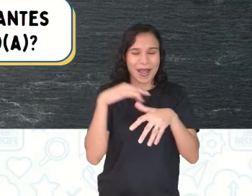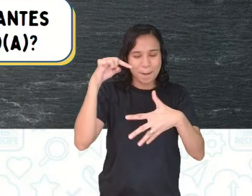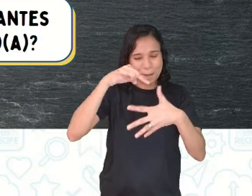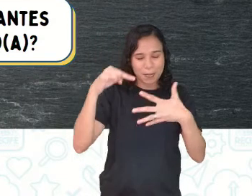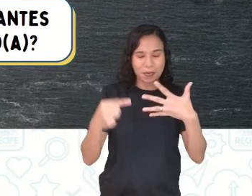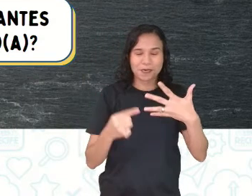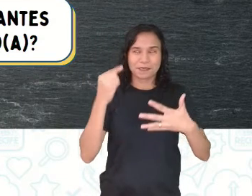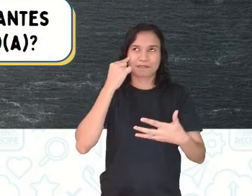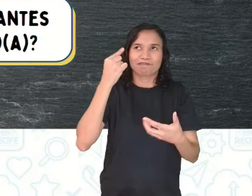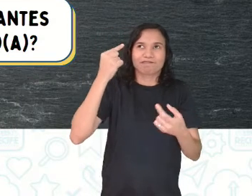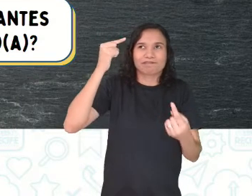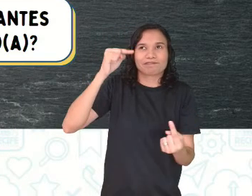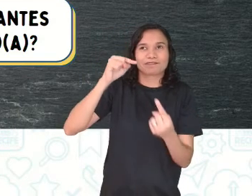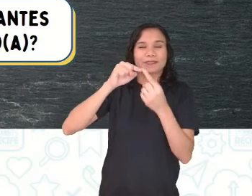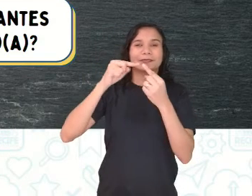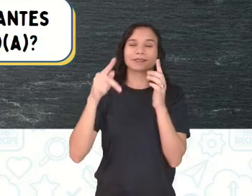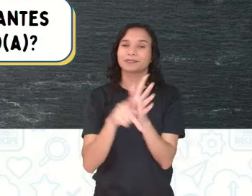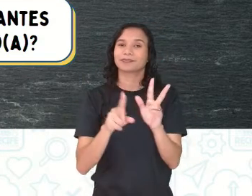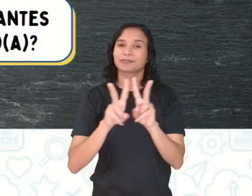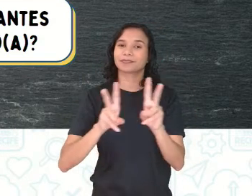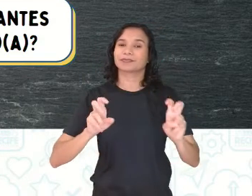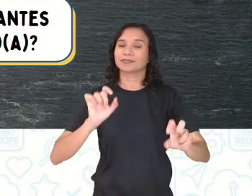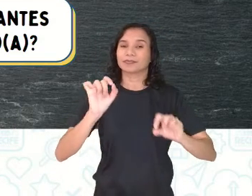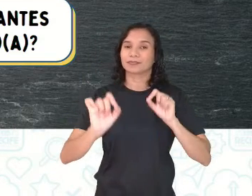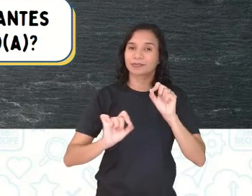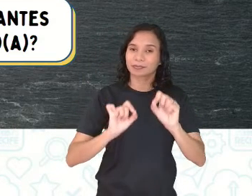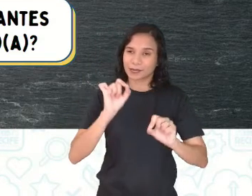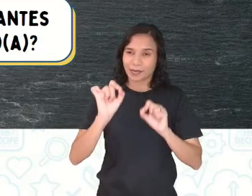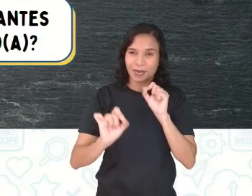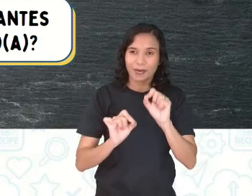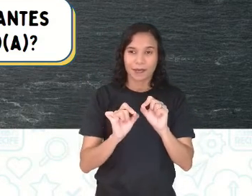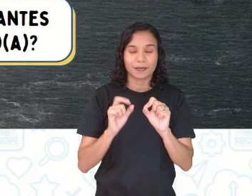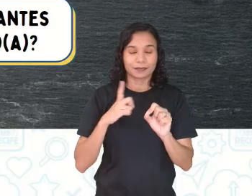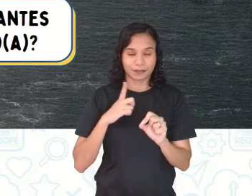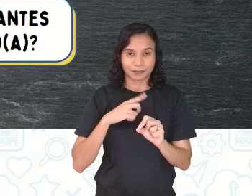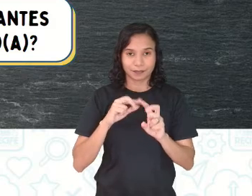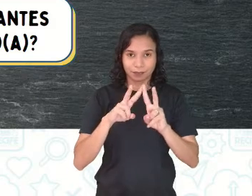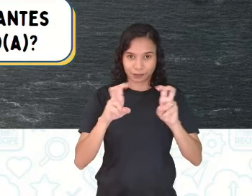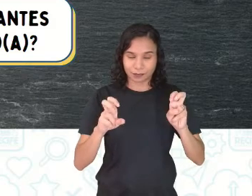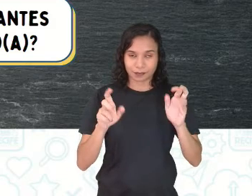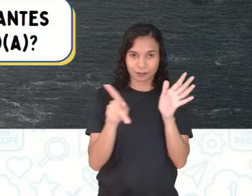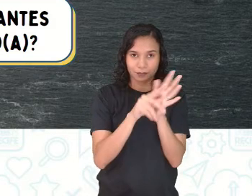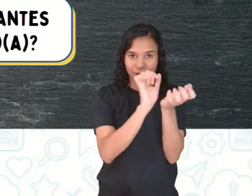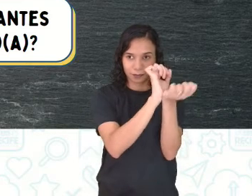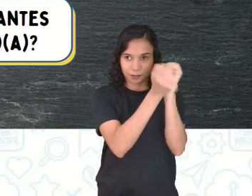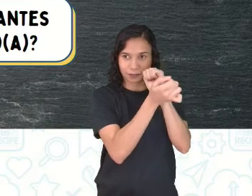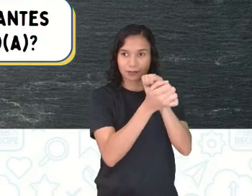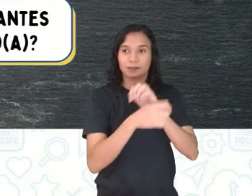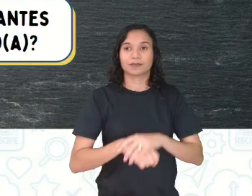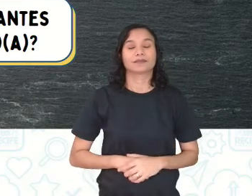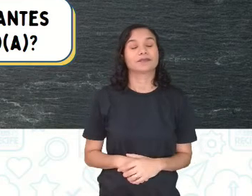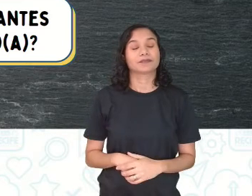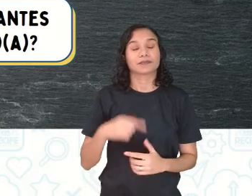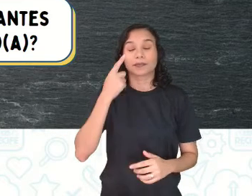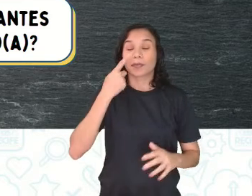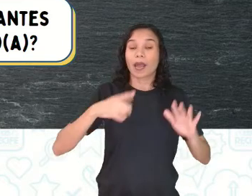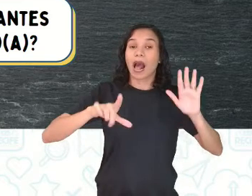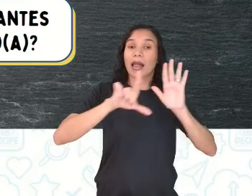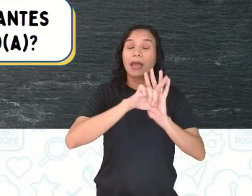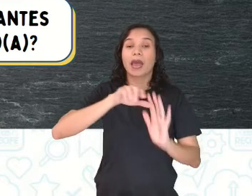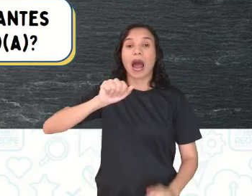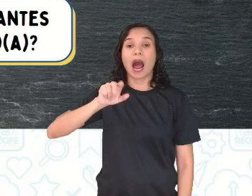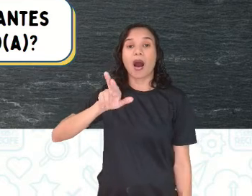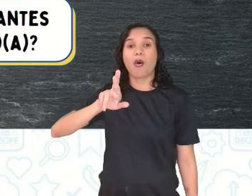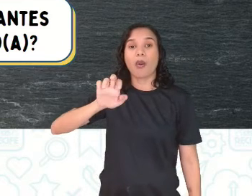alguns pensamentos aí sobre essa questão aí da escravidão. Veja, a Lei Áurea foi